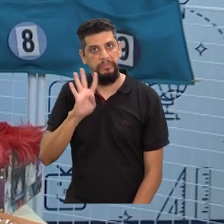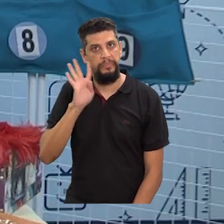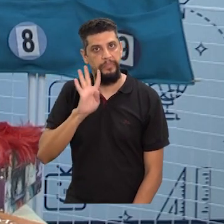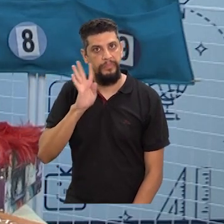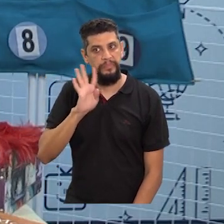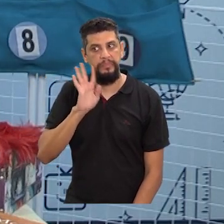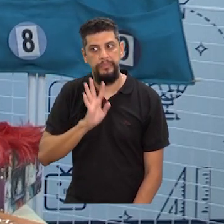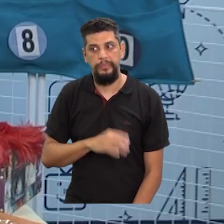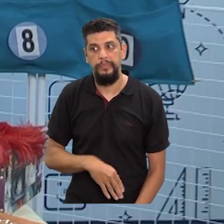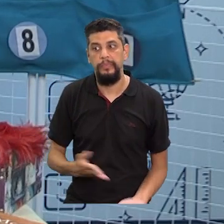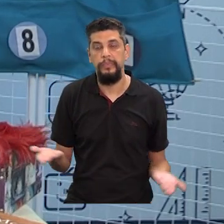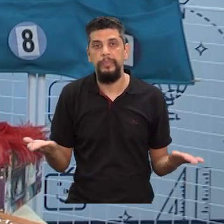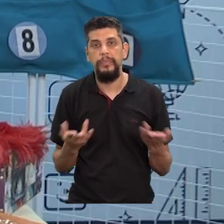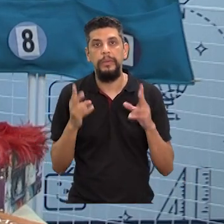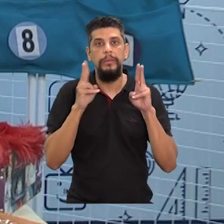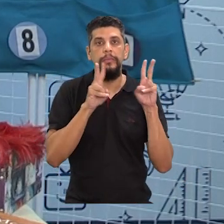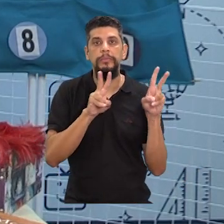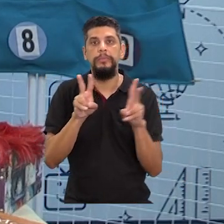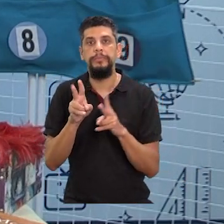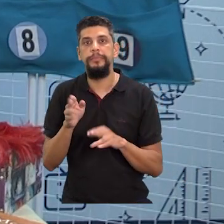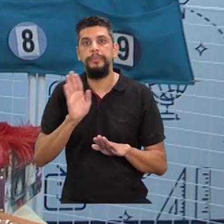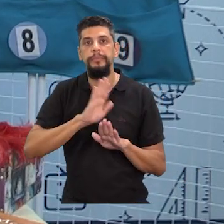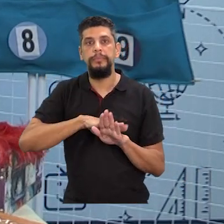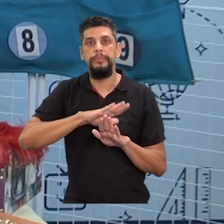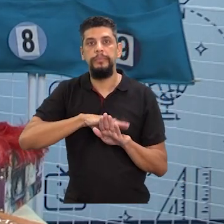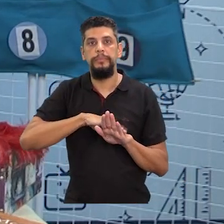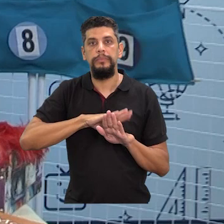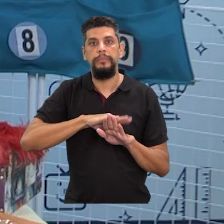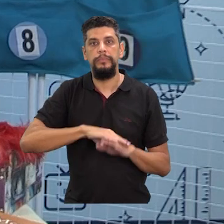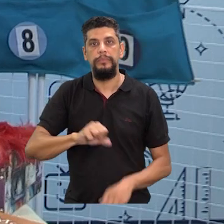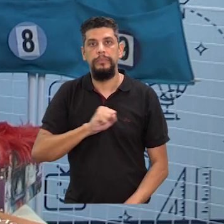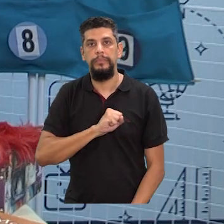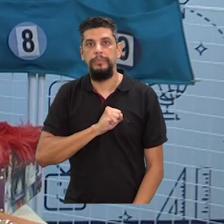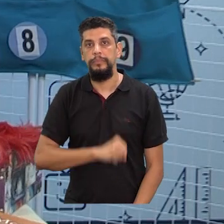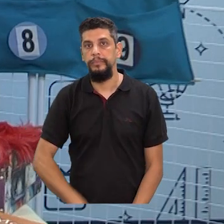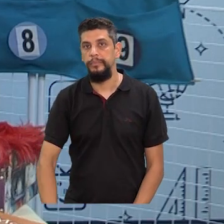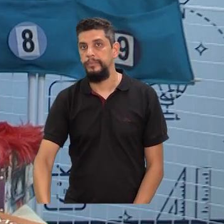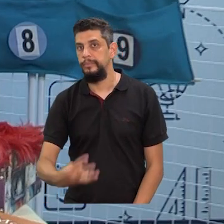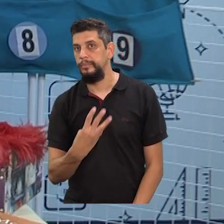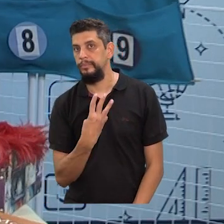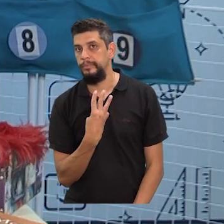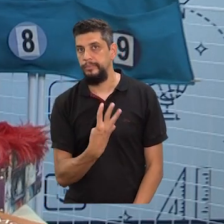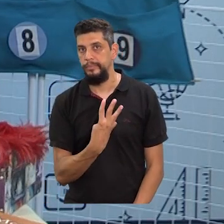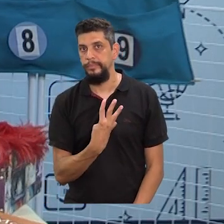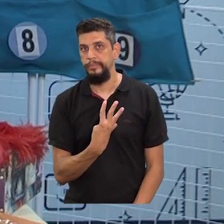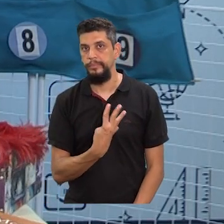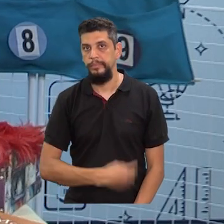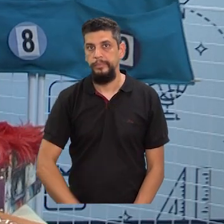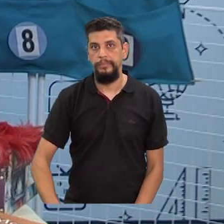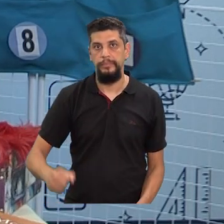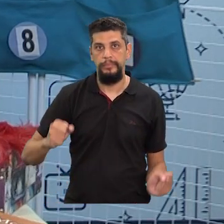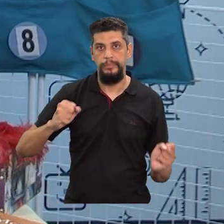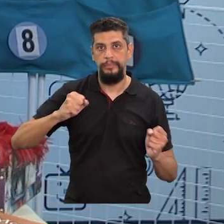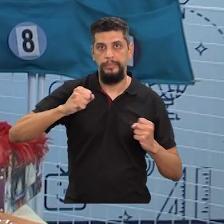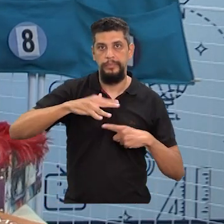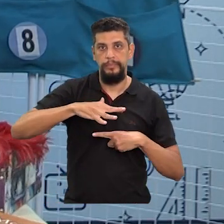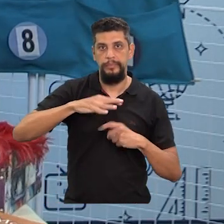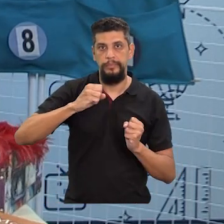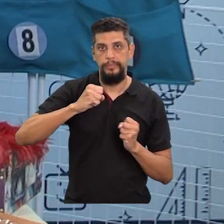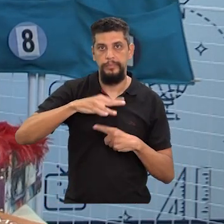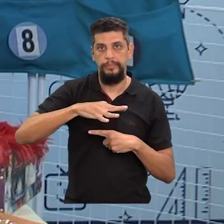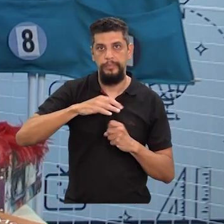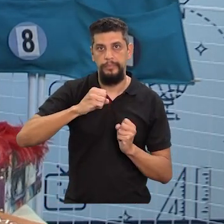legal. Então, olha lá, mais isso. Vamos ver agora o que está escondido no número 3. Os mitos,